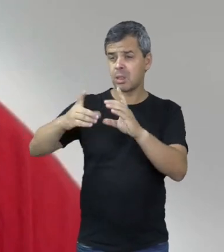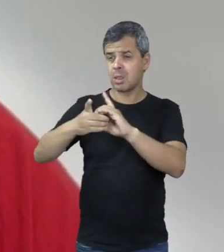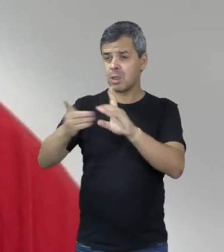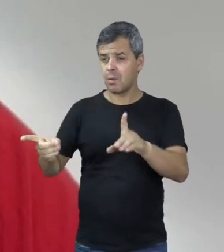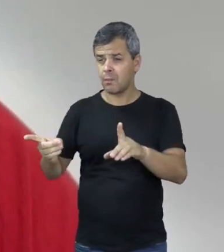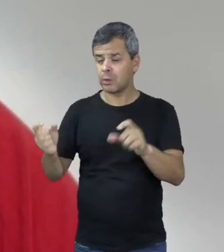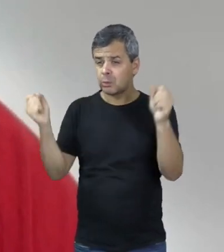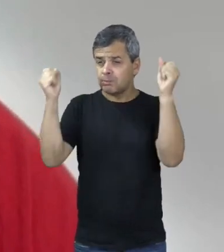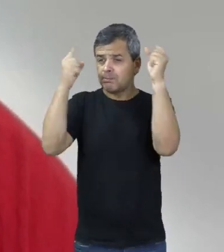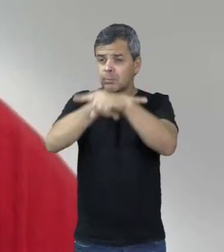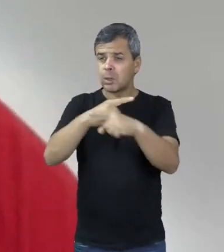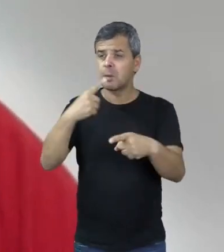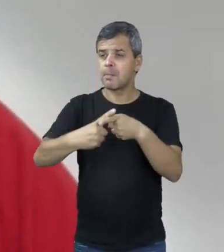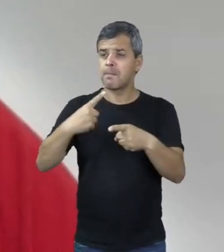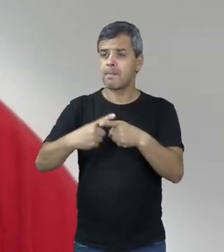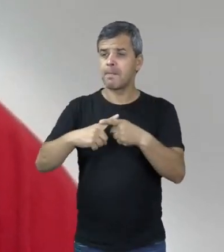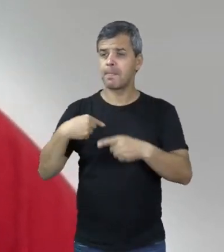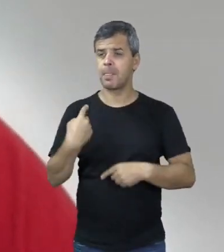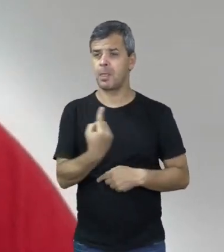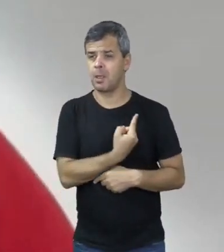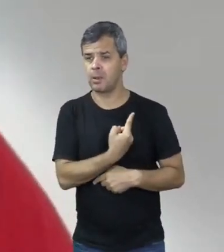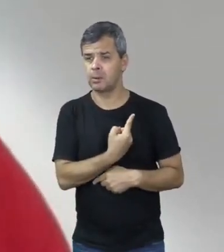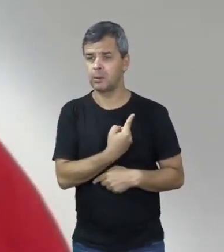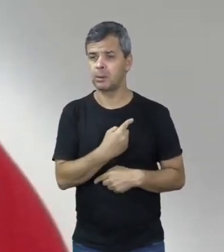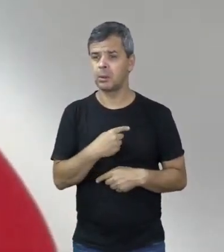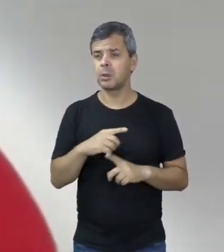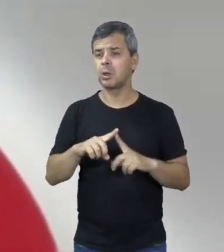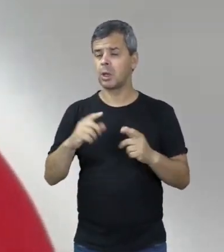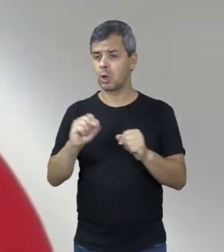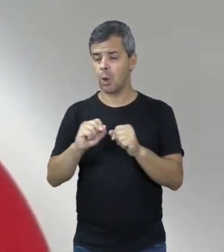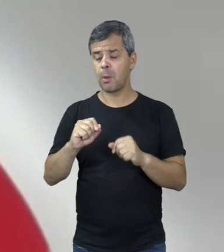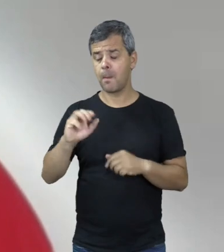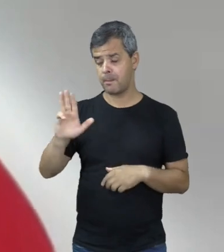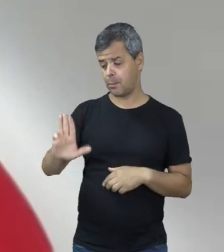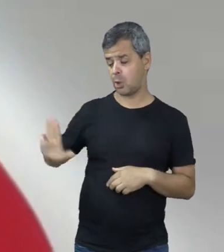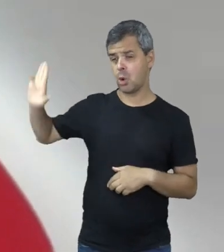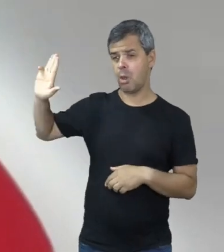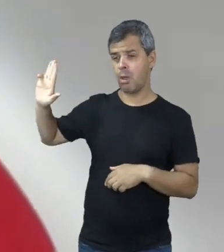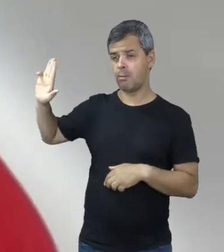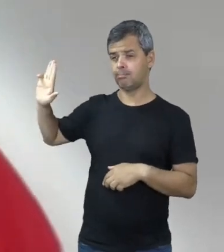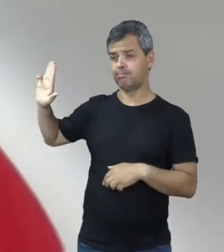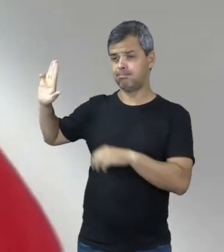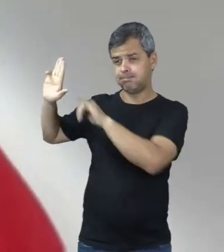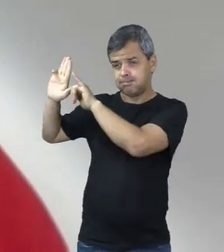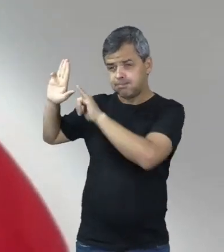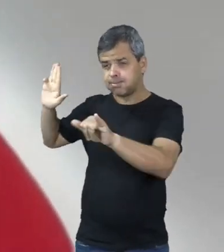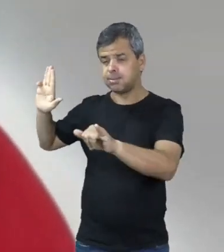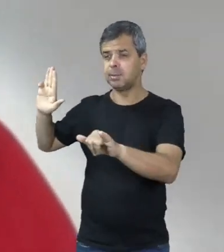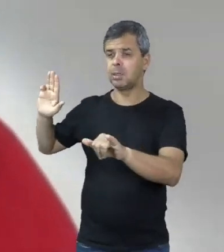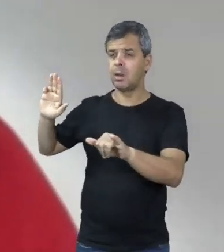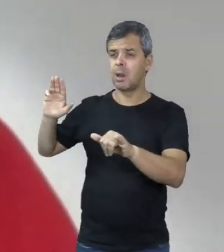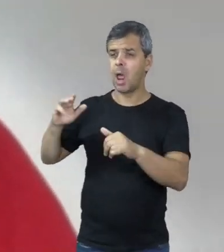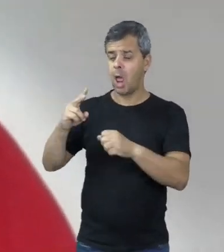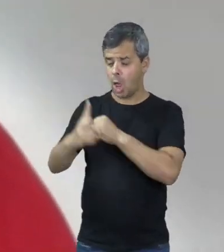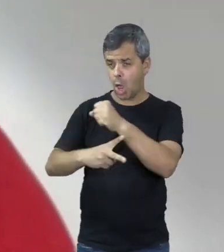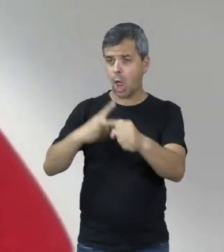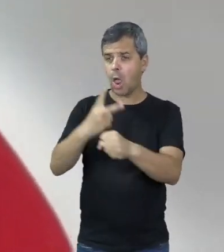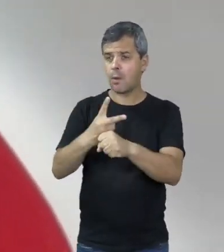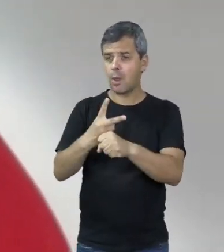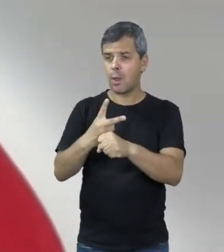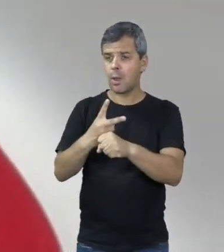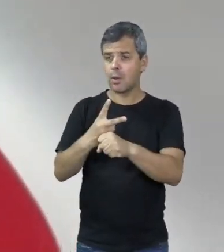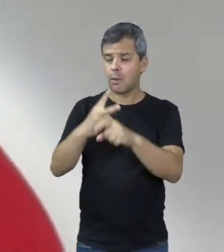muito difícil, porque muita coisa precisa ser reconstruída. Mas como o presidente Lula nos fala, e eu acho que é imperativo isso, em 2 anos a gente já não pode mais